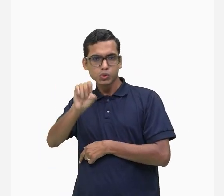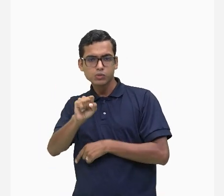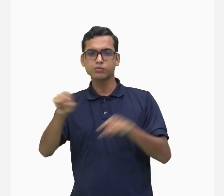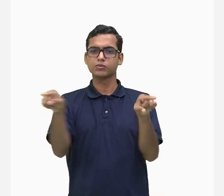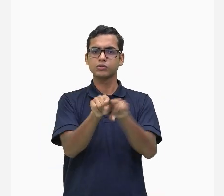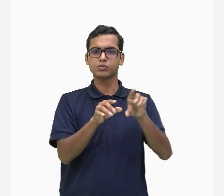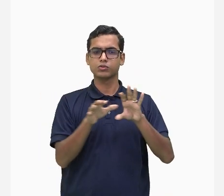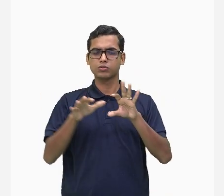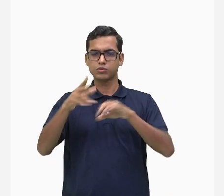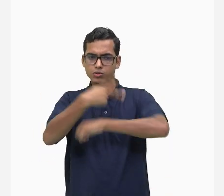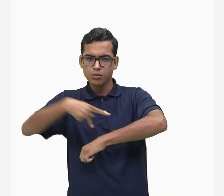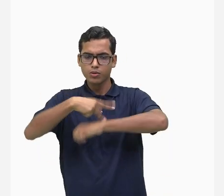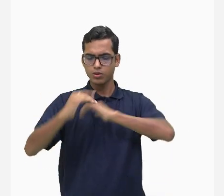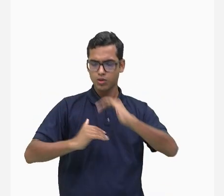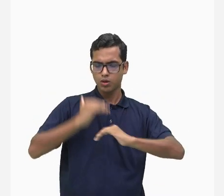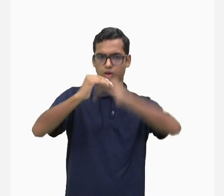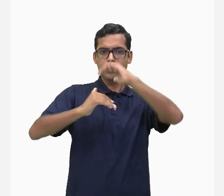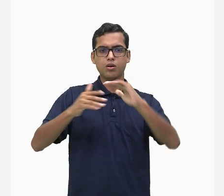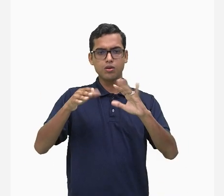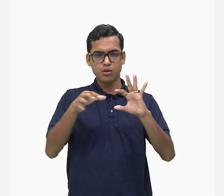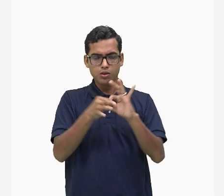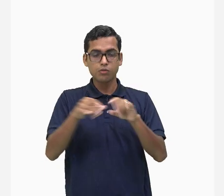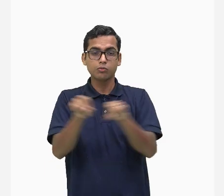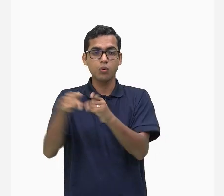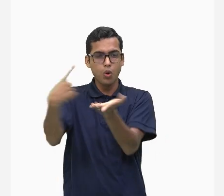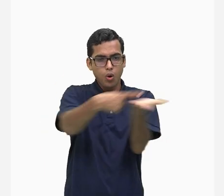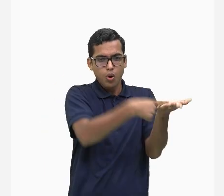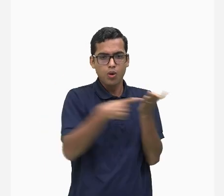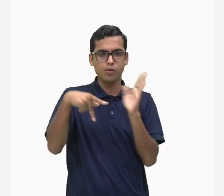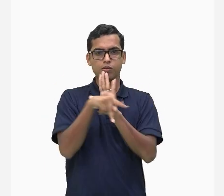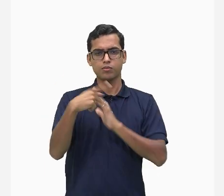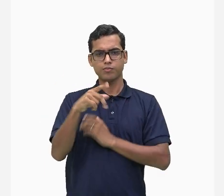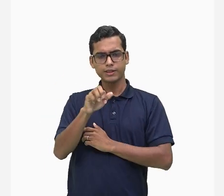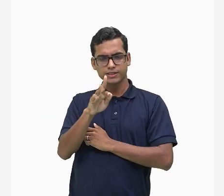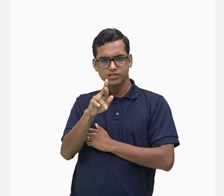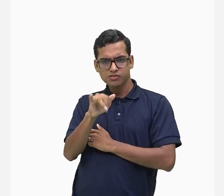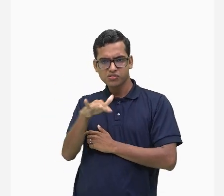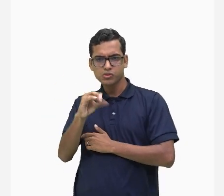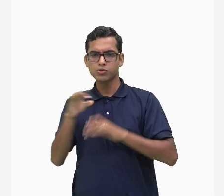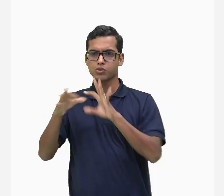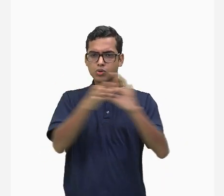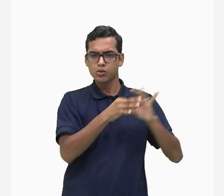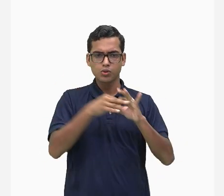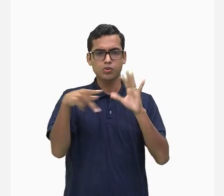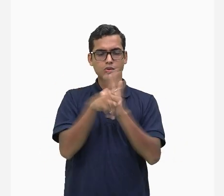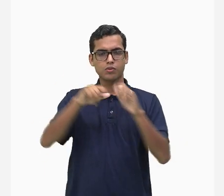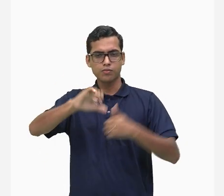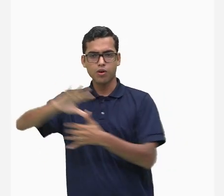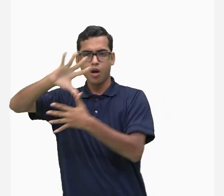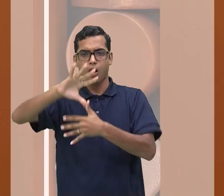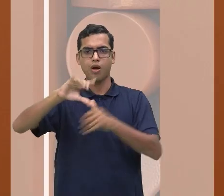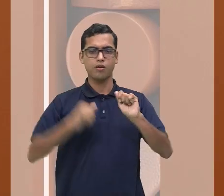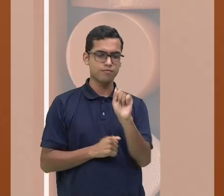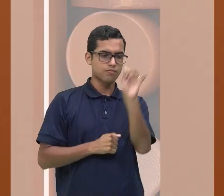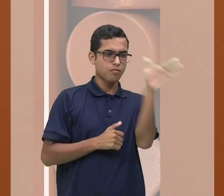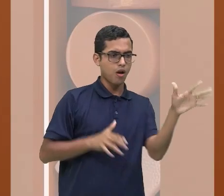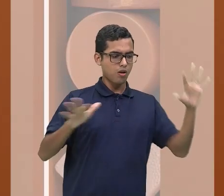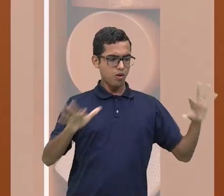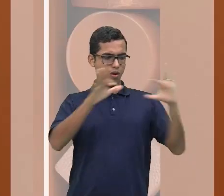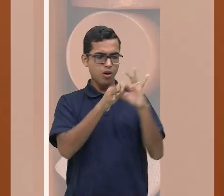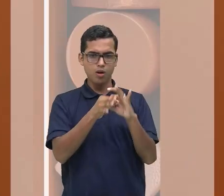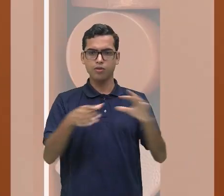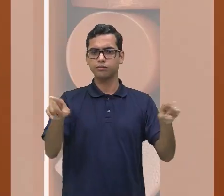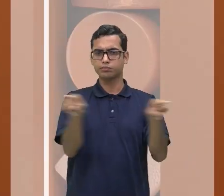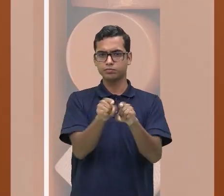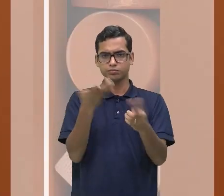emergentes. E, por fim, Acordo do Pacífico, integração da América e da Ásia. Então,